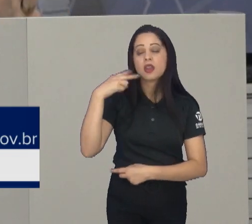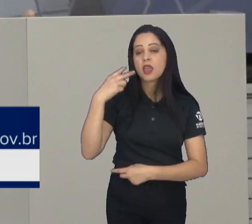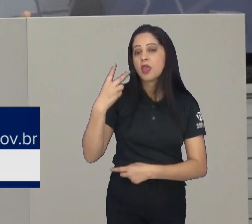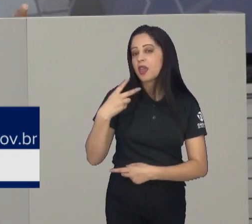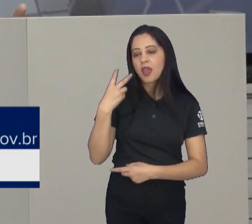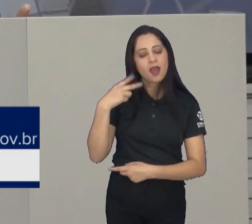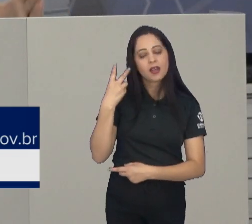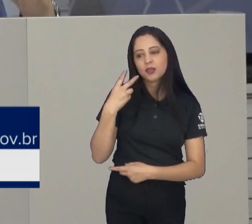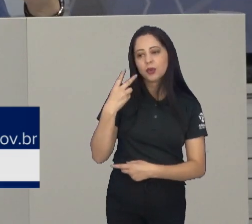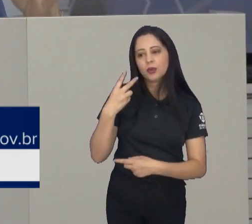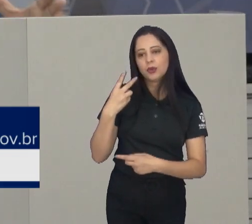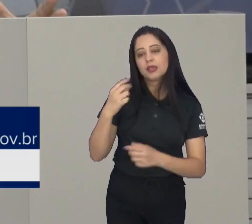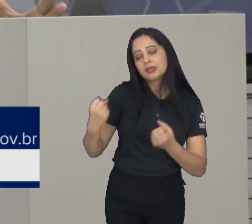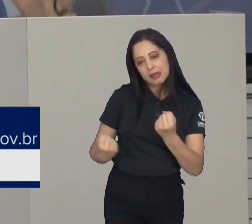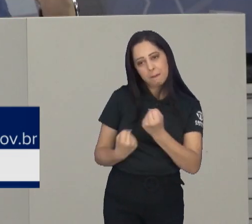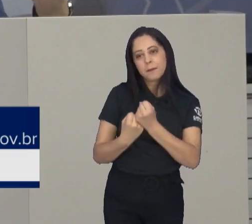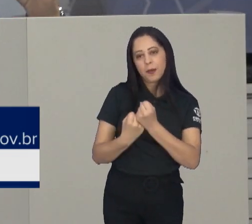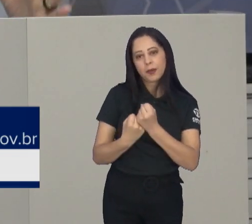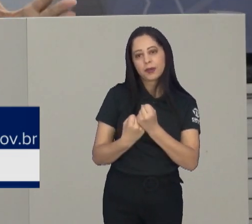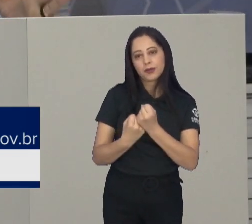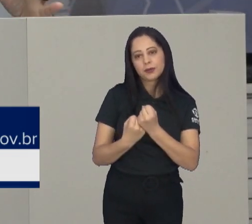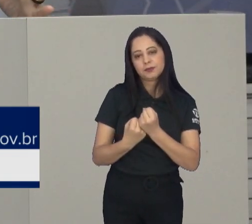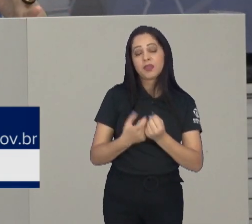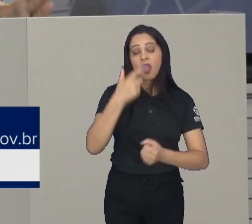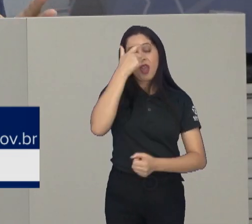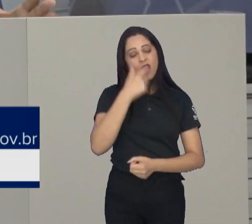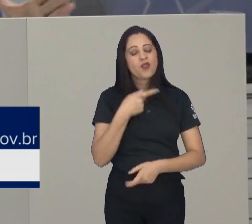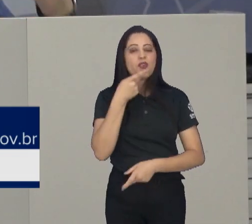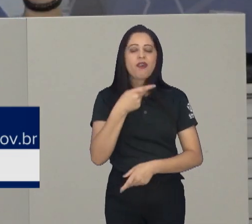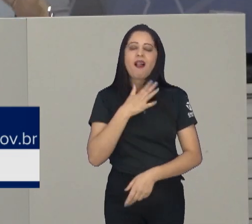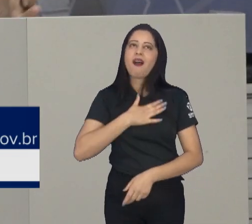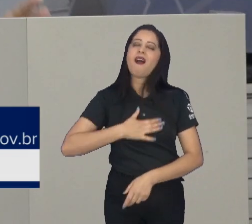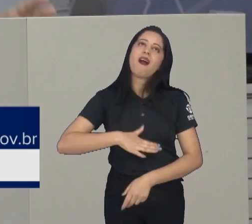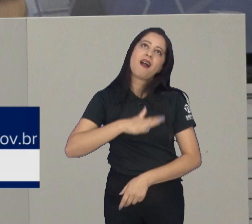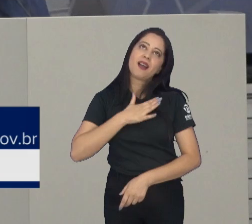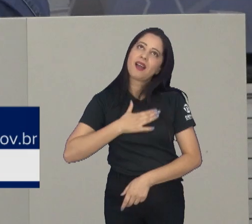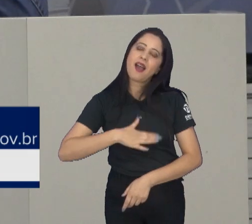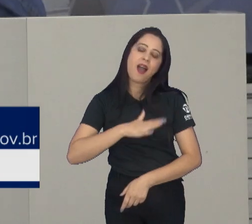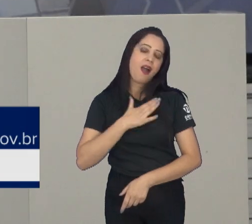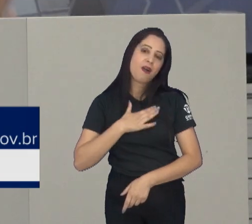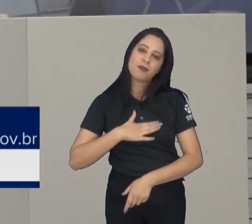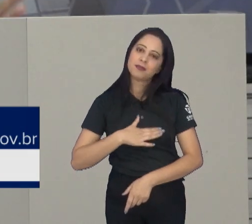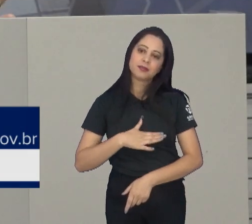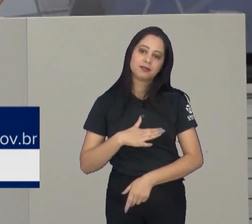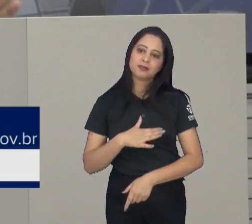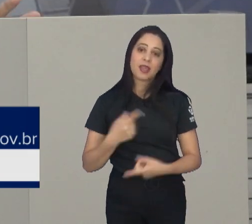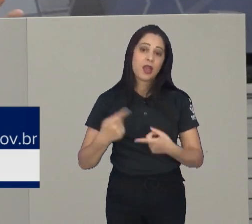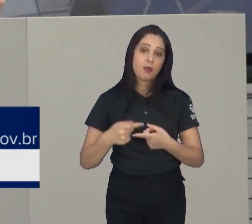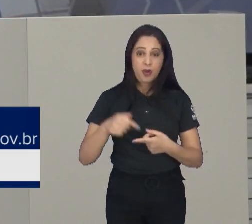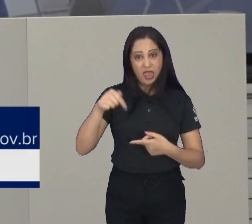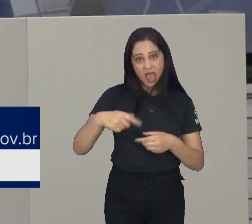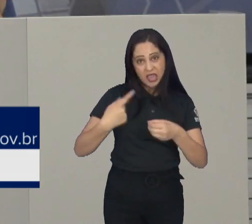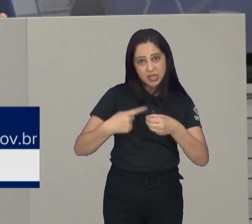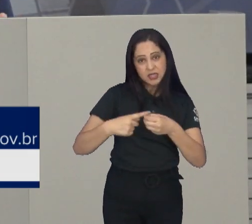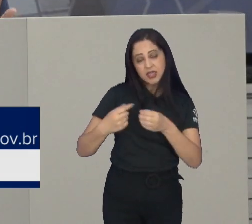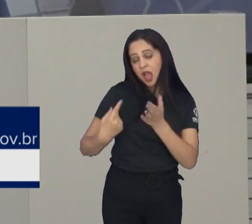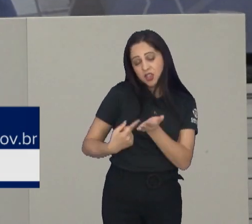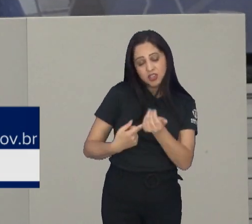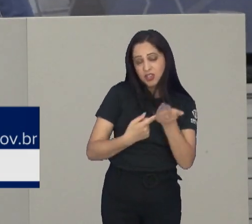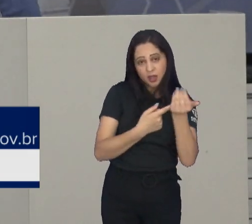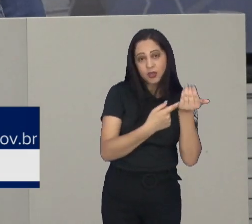muita calma e serenidade como uma professora que é valorizada na cidade da tecnologia, na cidade da